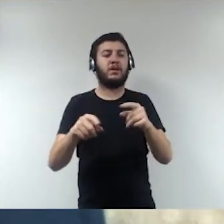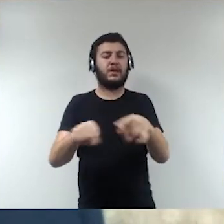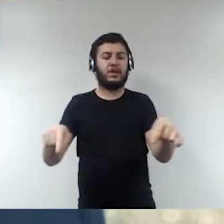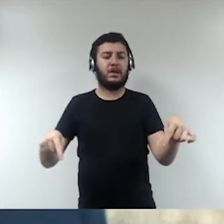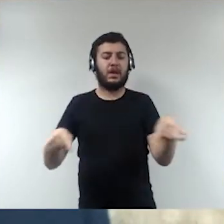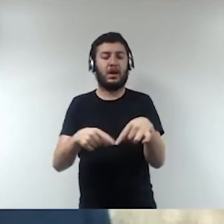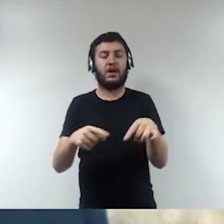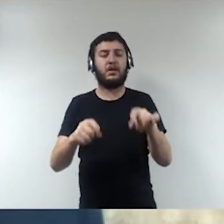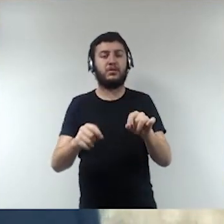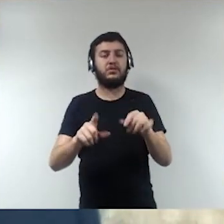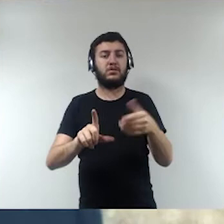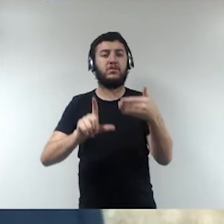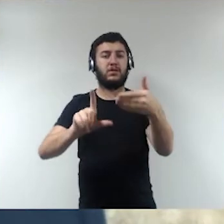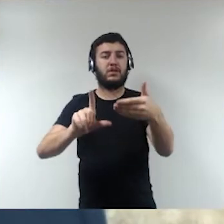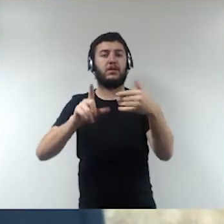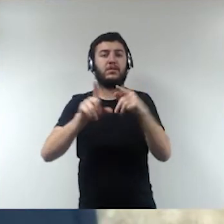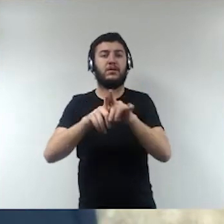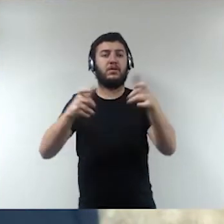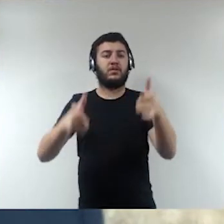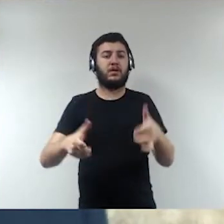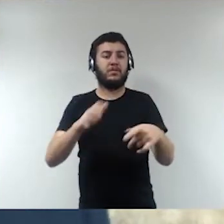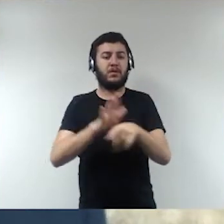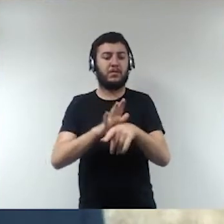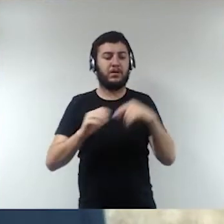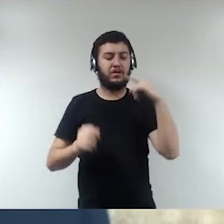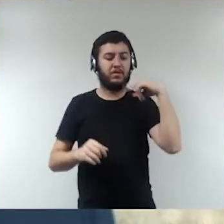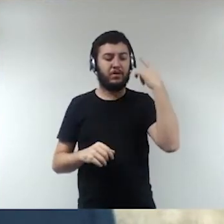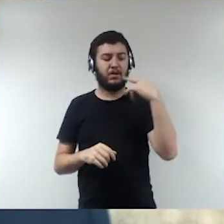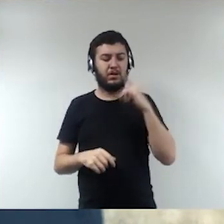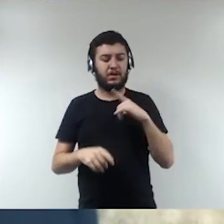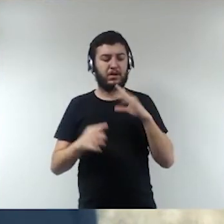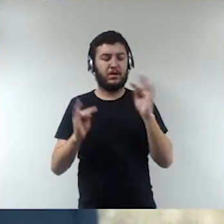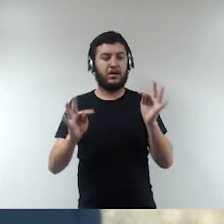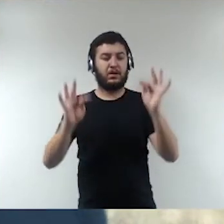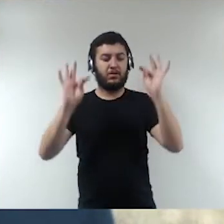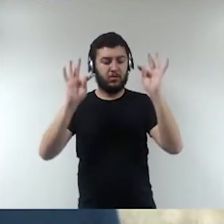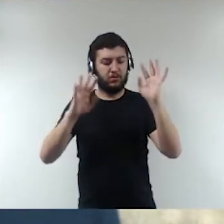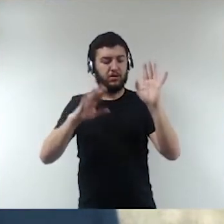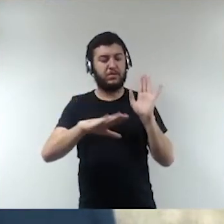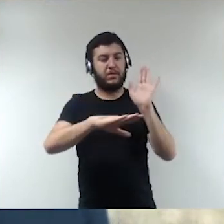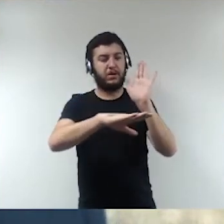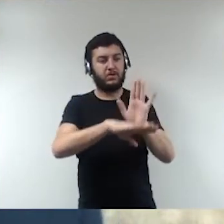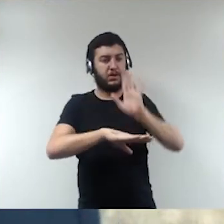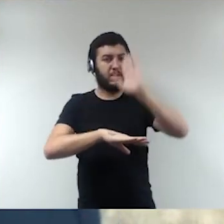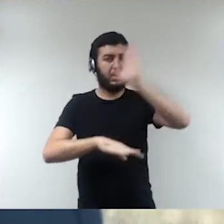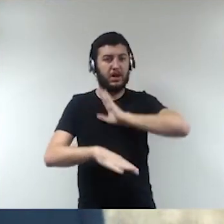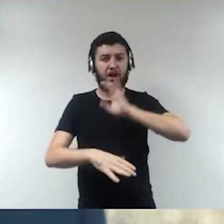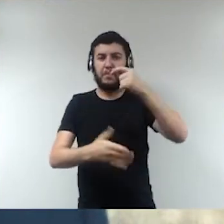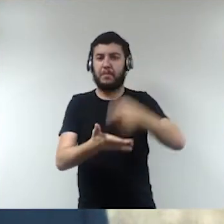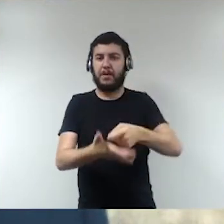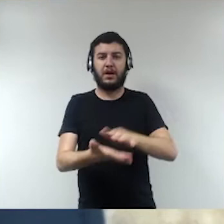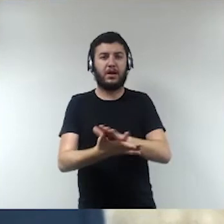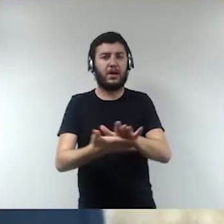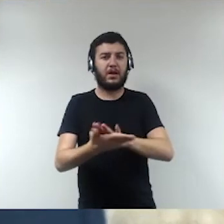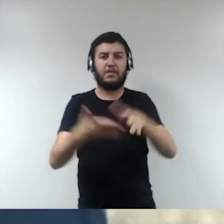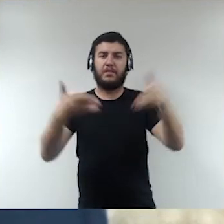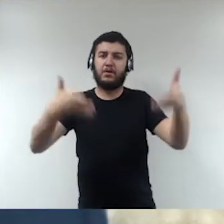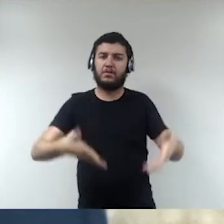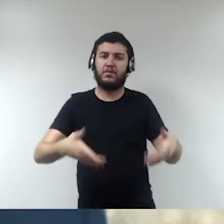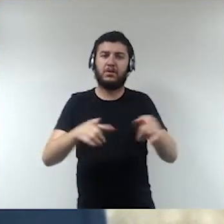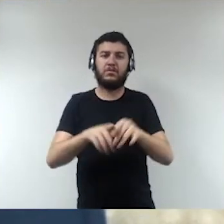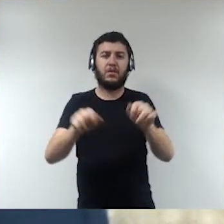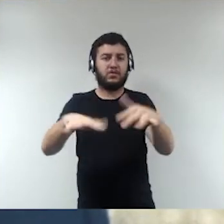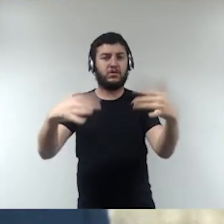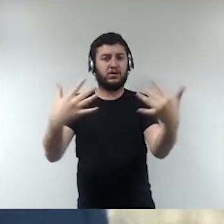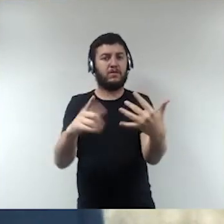advogado tem a tecnologia à sua disposição de forma gratuita para poder participar de uma audiência por videoconferência ou para poder